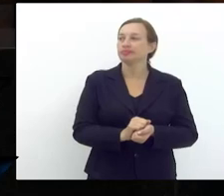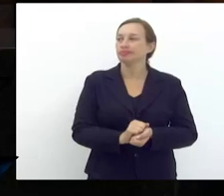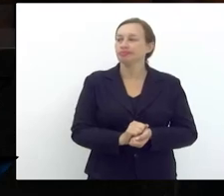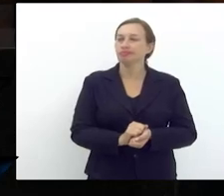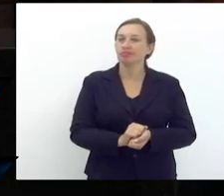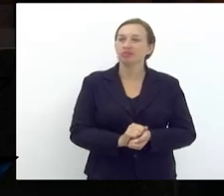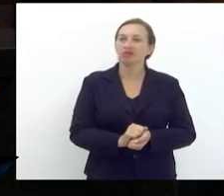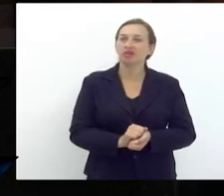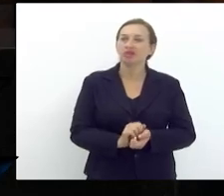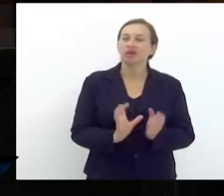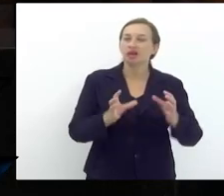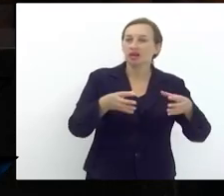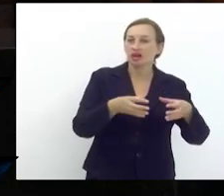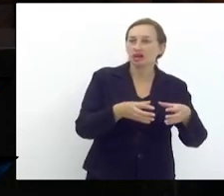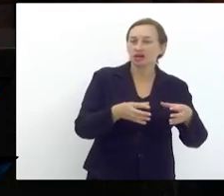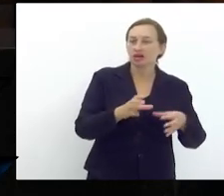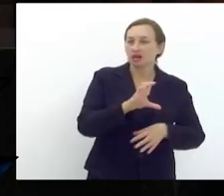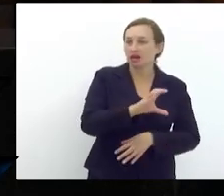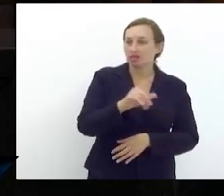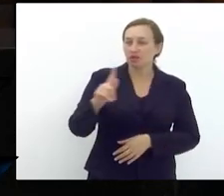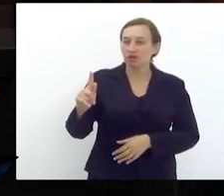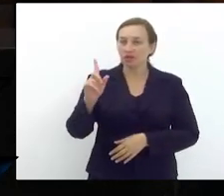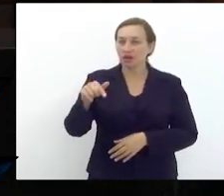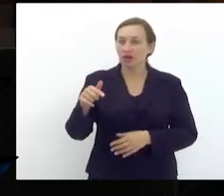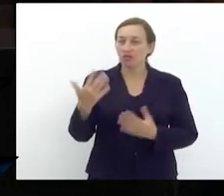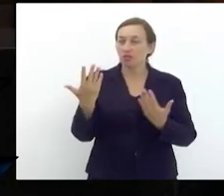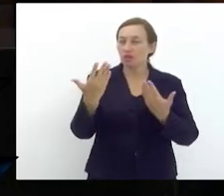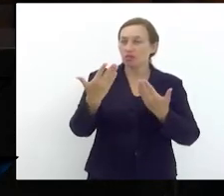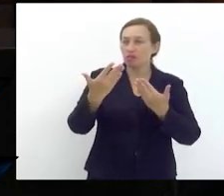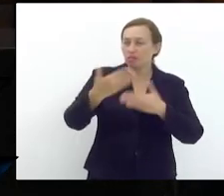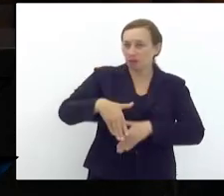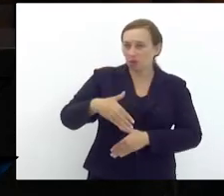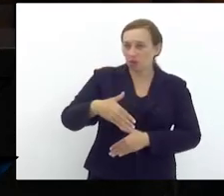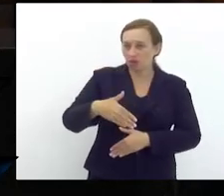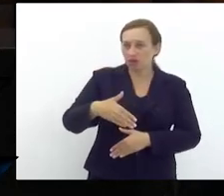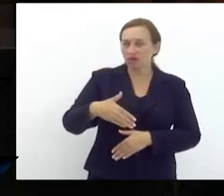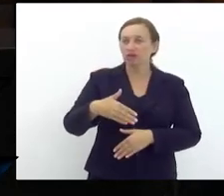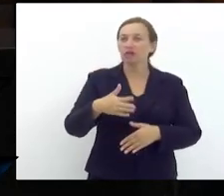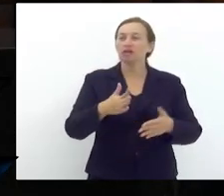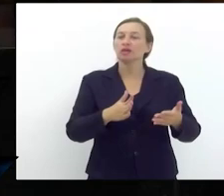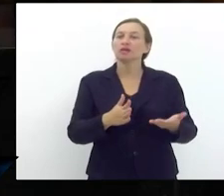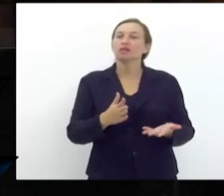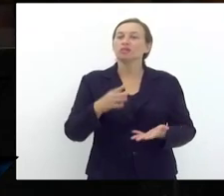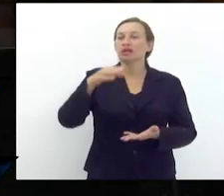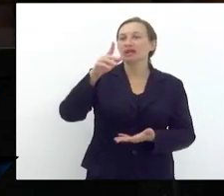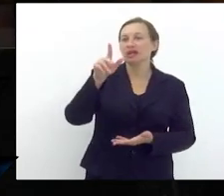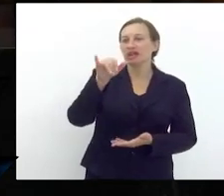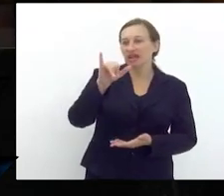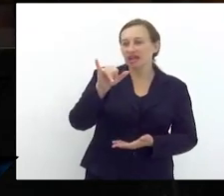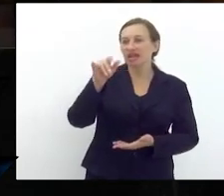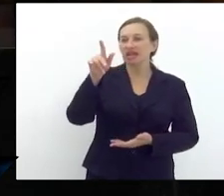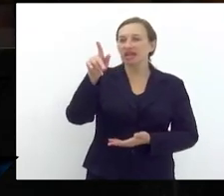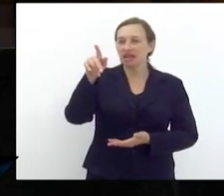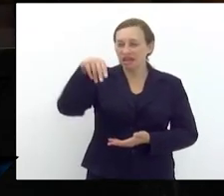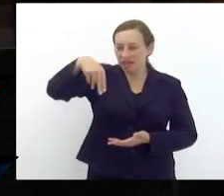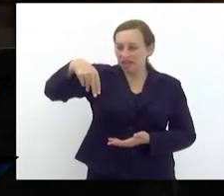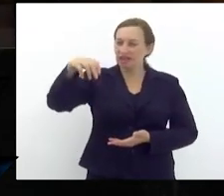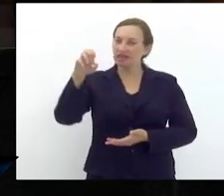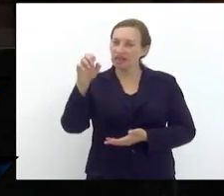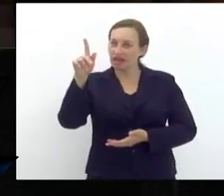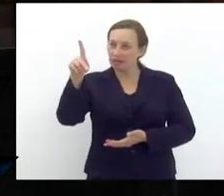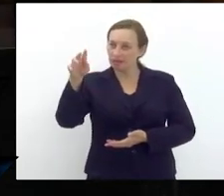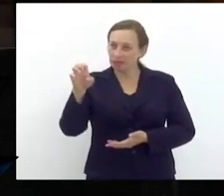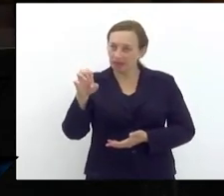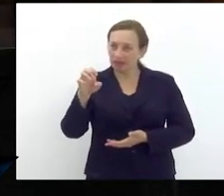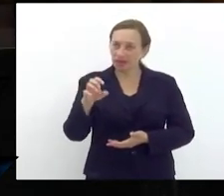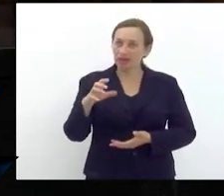nome grande mas em resumo é um provão um provão feito pelo Inep um órgão do Ministério da Educação do governo federal que